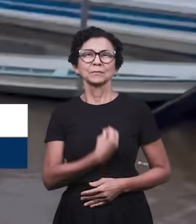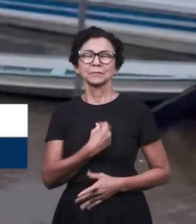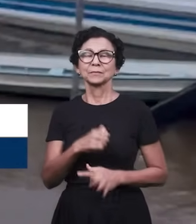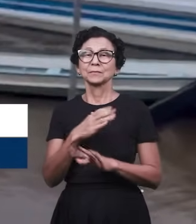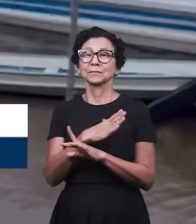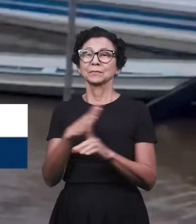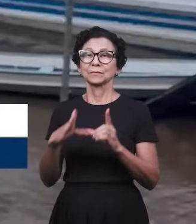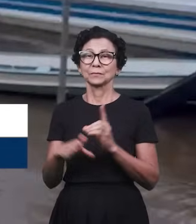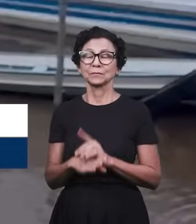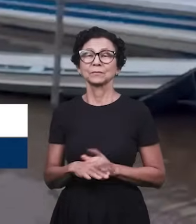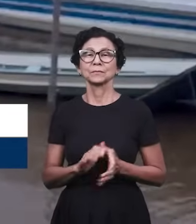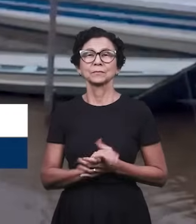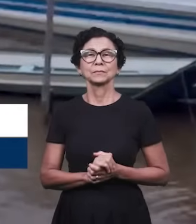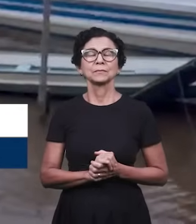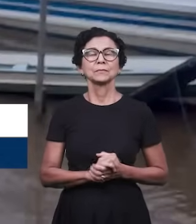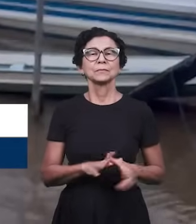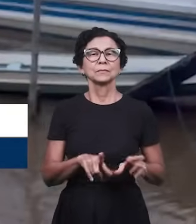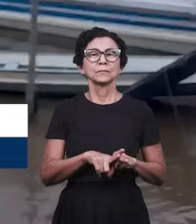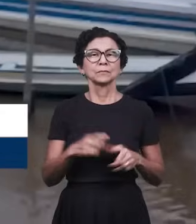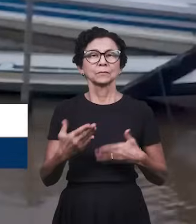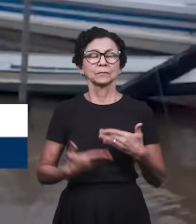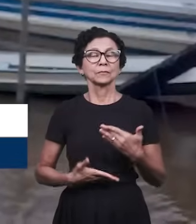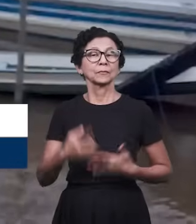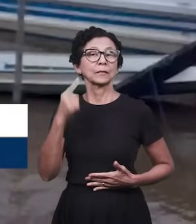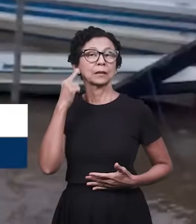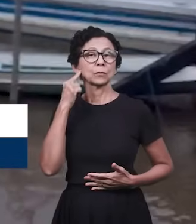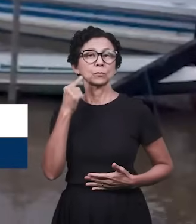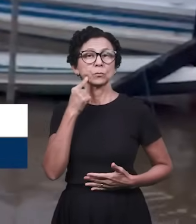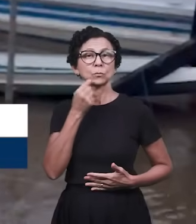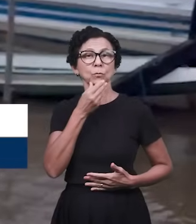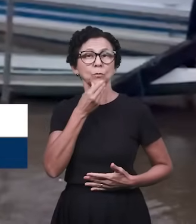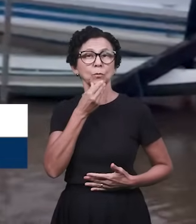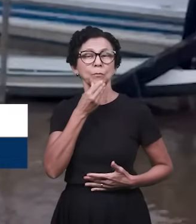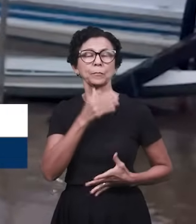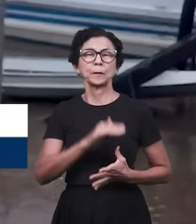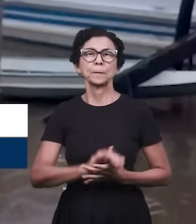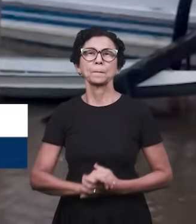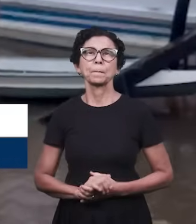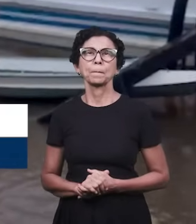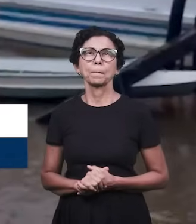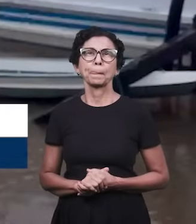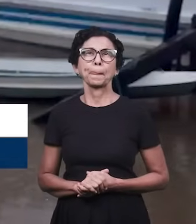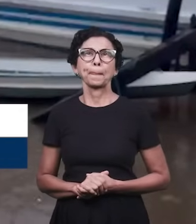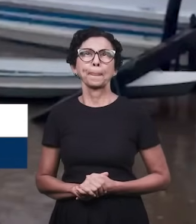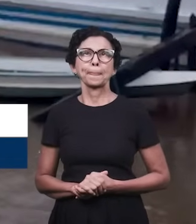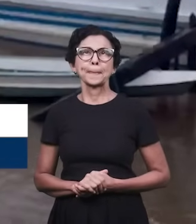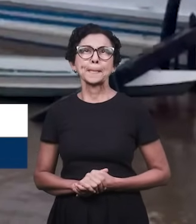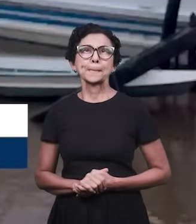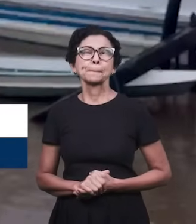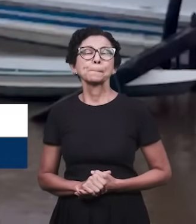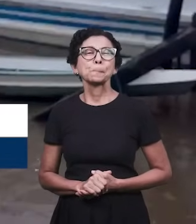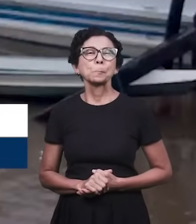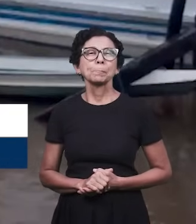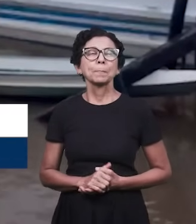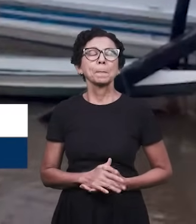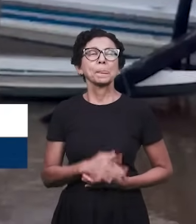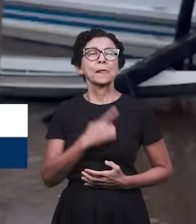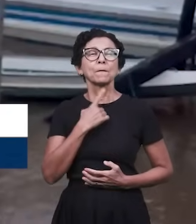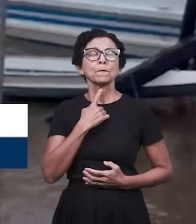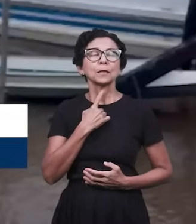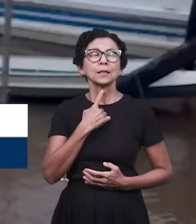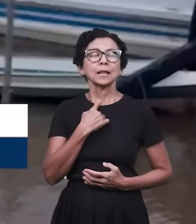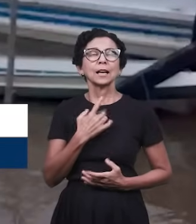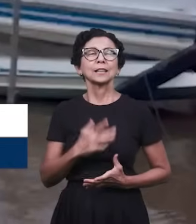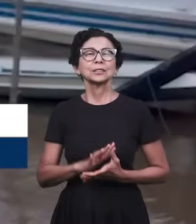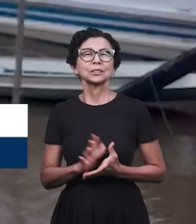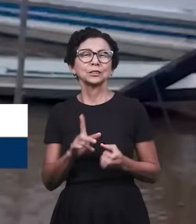surdos que estiveram ali no culto conosco manifestou, após o fim do culto, manifestou o desejo de retornar. E isso muito nos